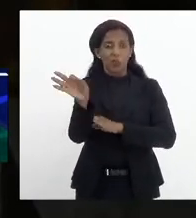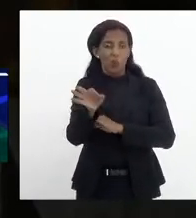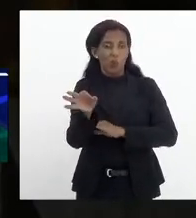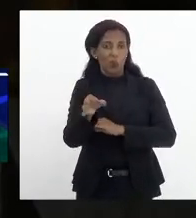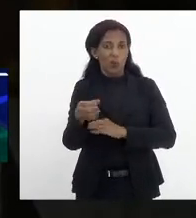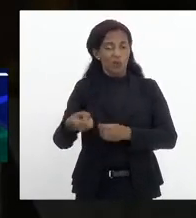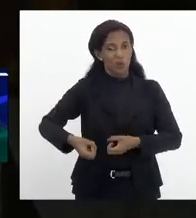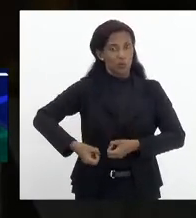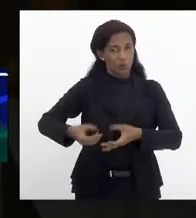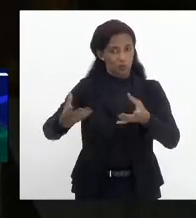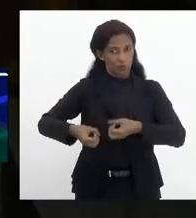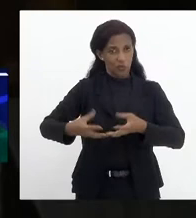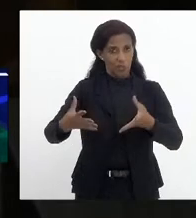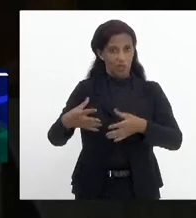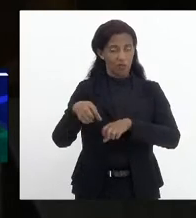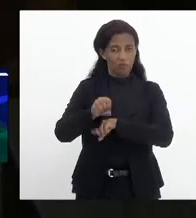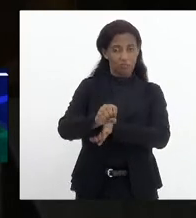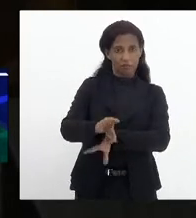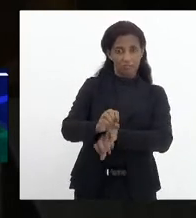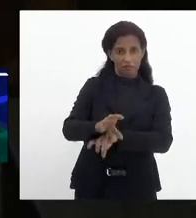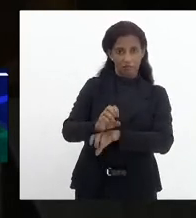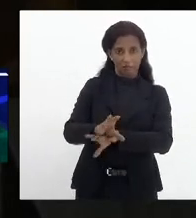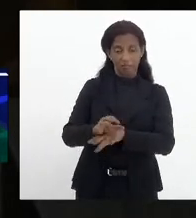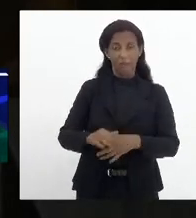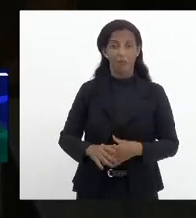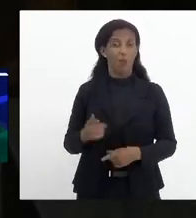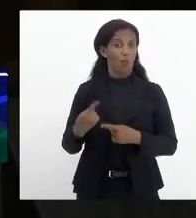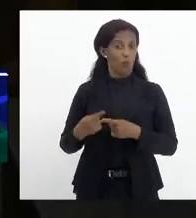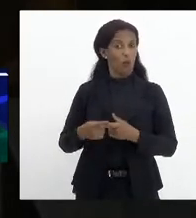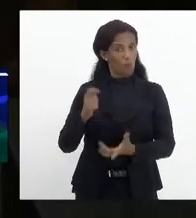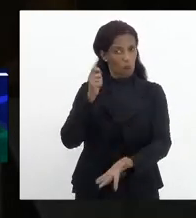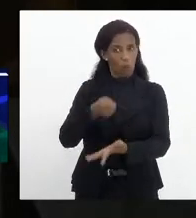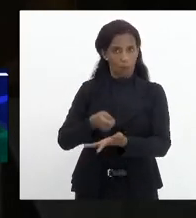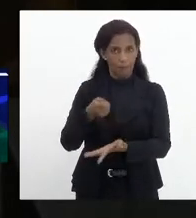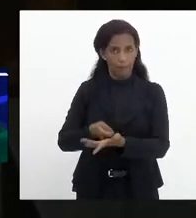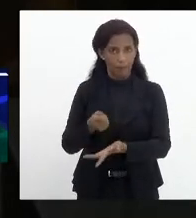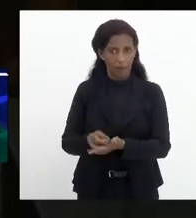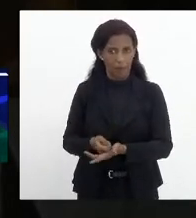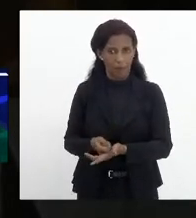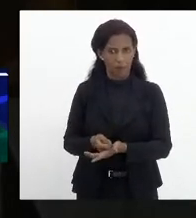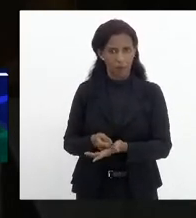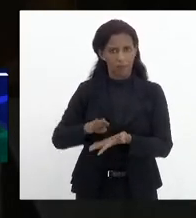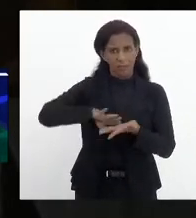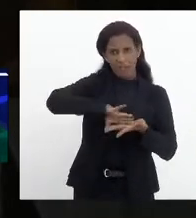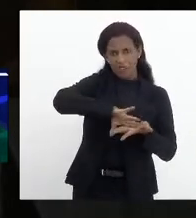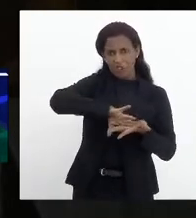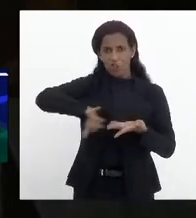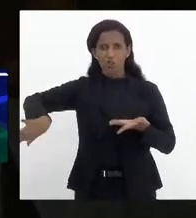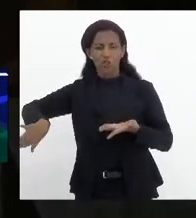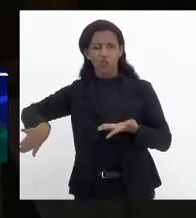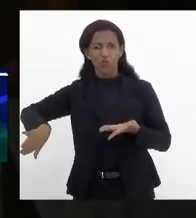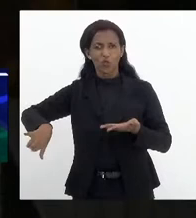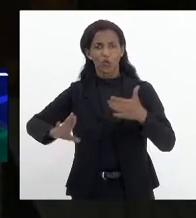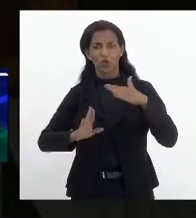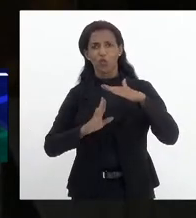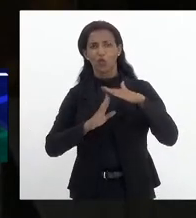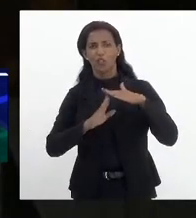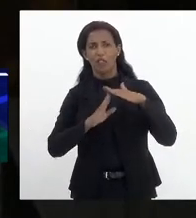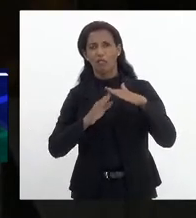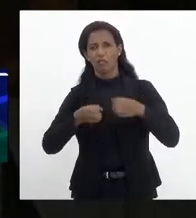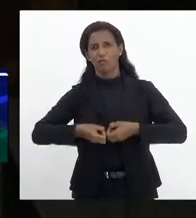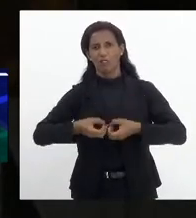de gasto em educação, porque é a despesa obrigatória, seja excluído do teto de